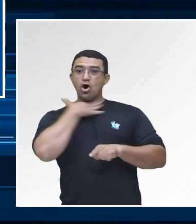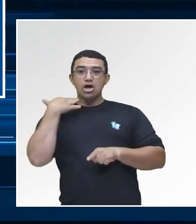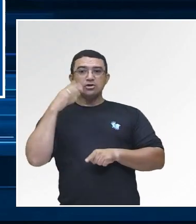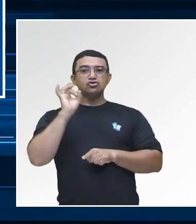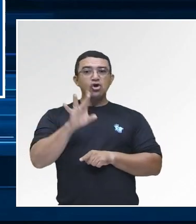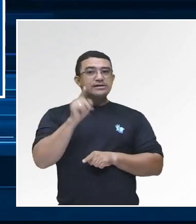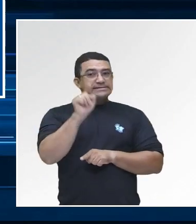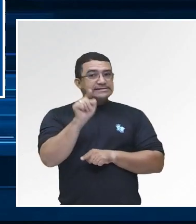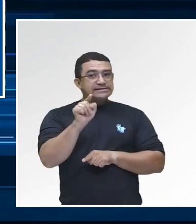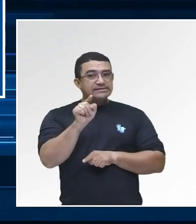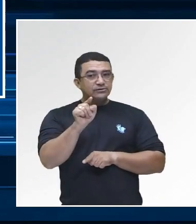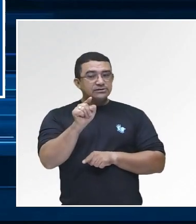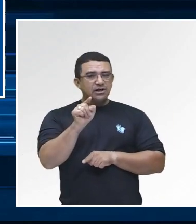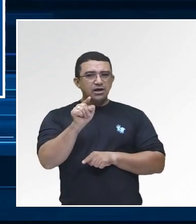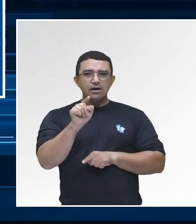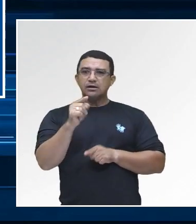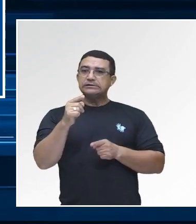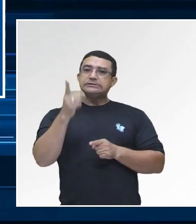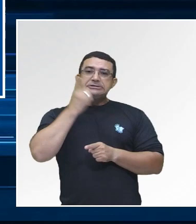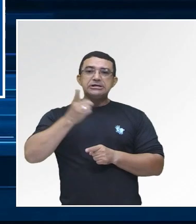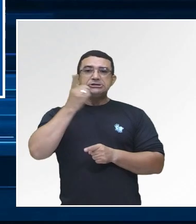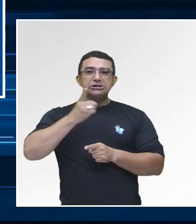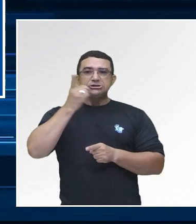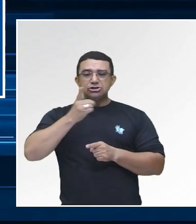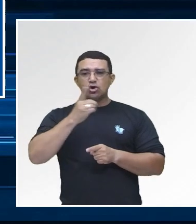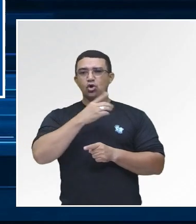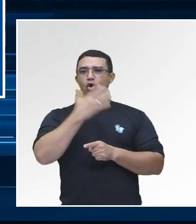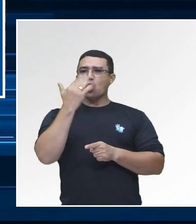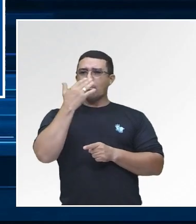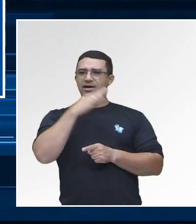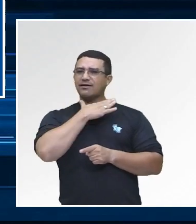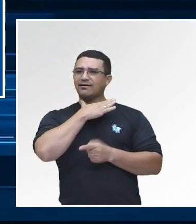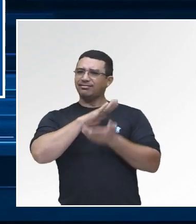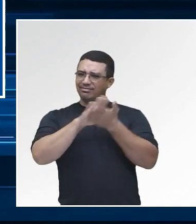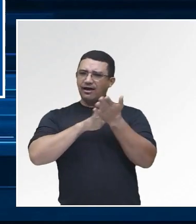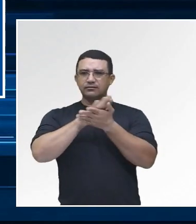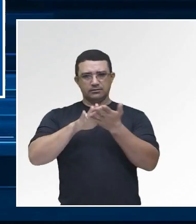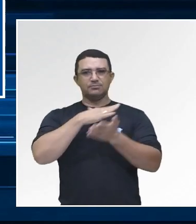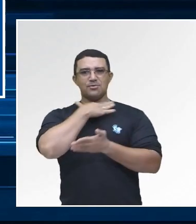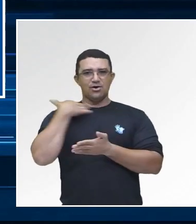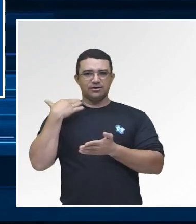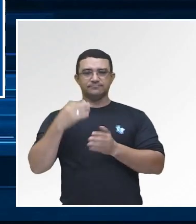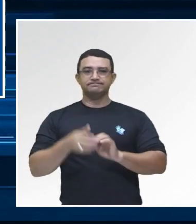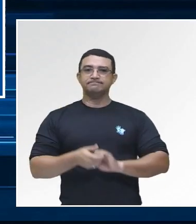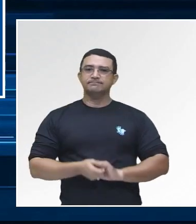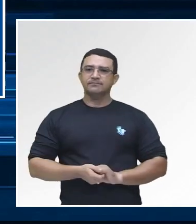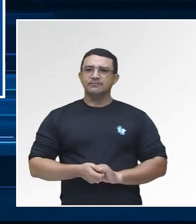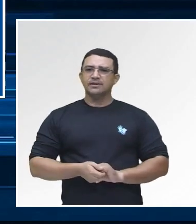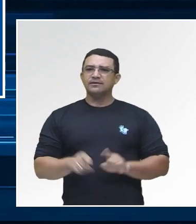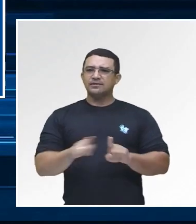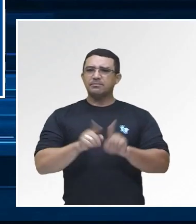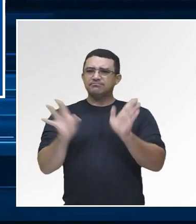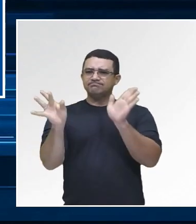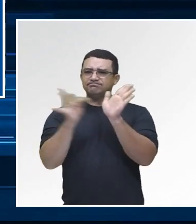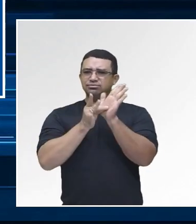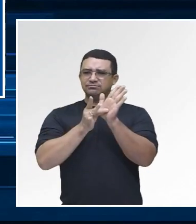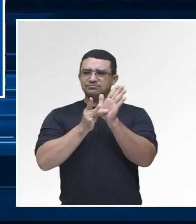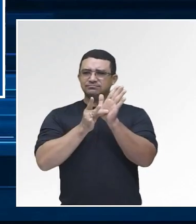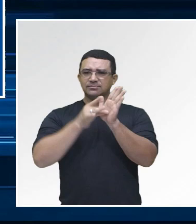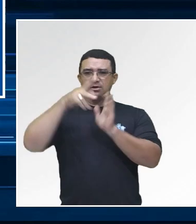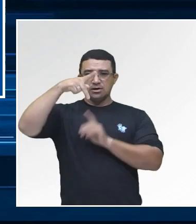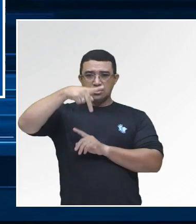E a prosopopeia, que a prosopopeia é a atribuição